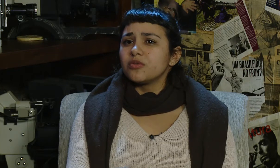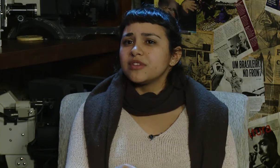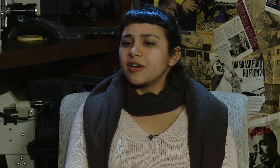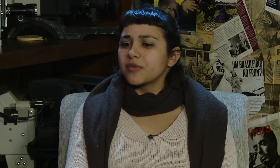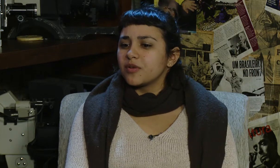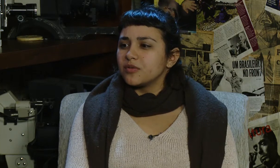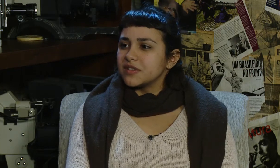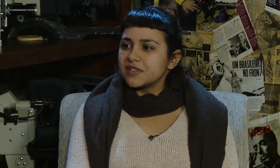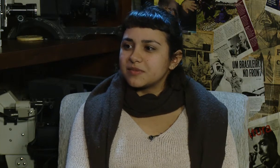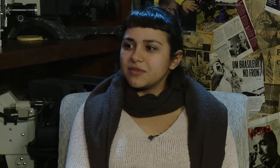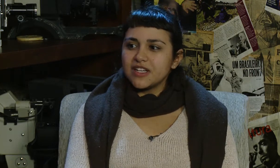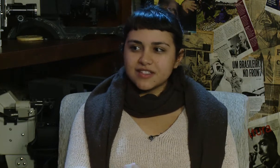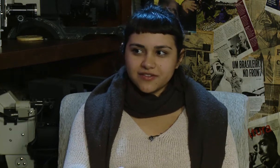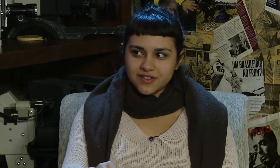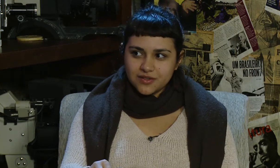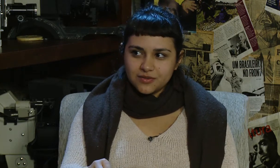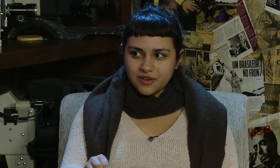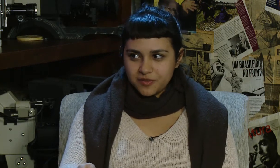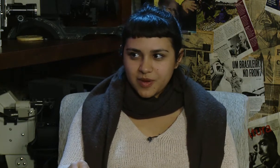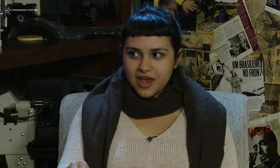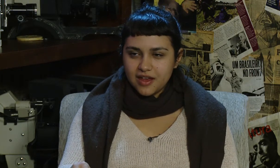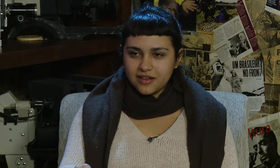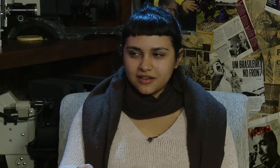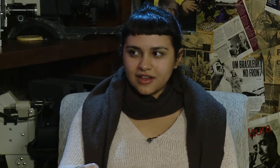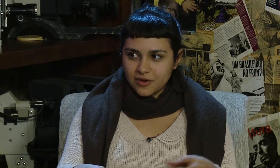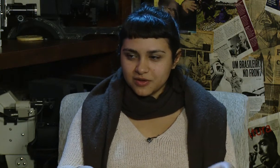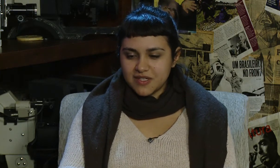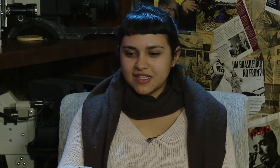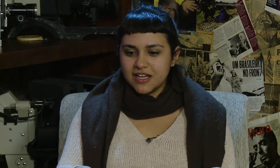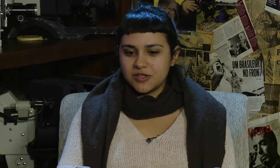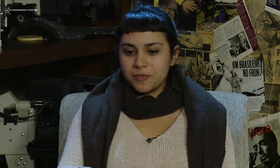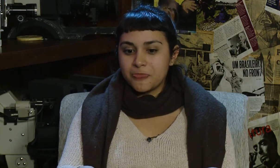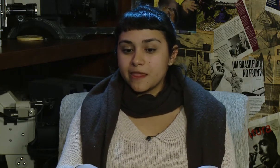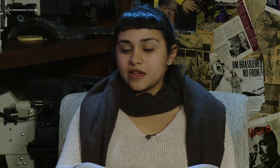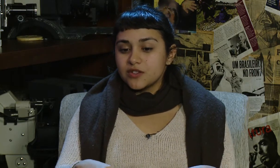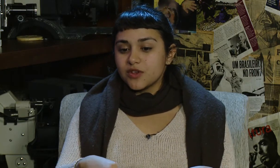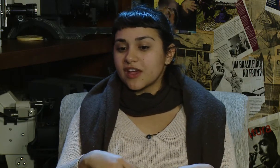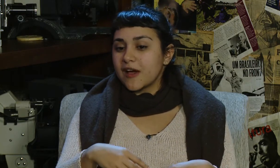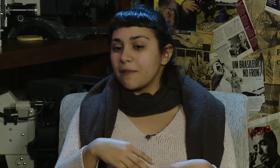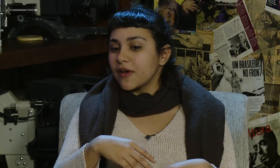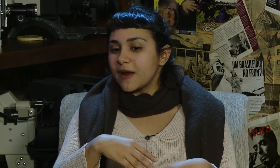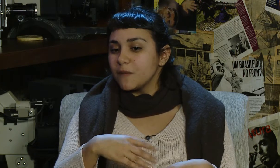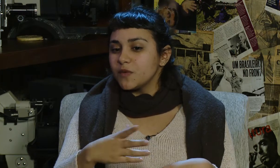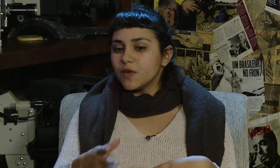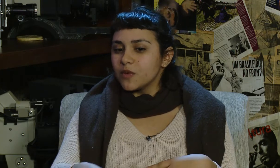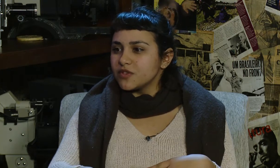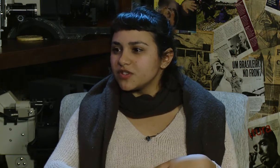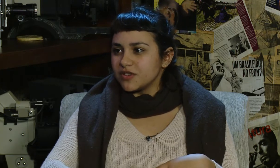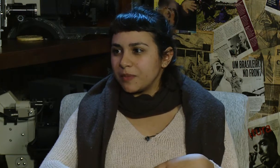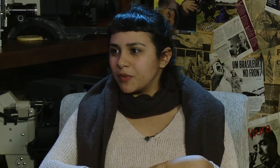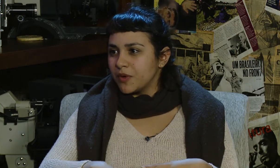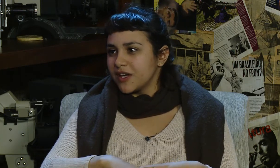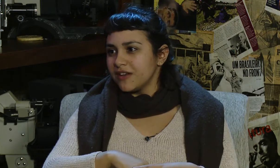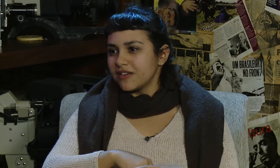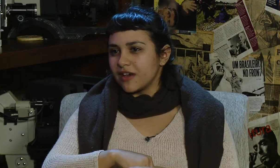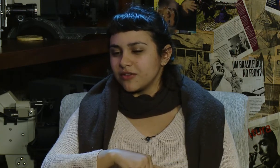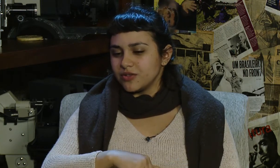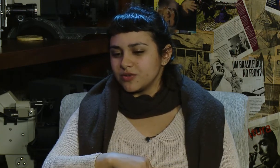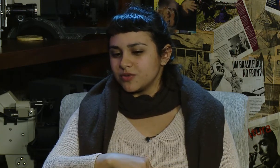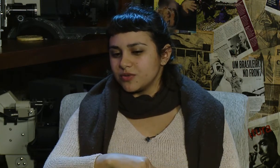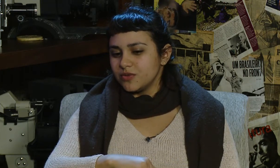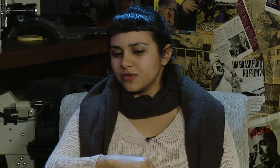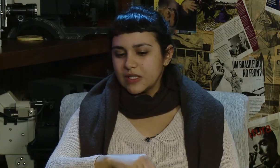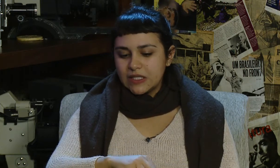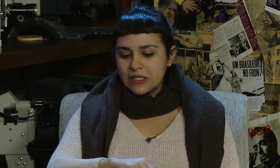morava na época com as meninas que faziam o FPR, que eram da minha cidade. Só que acabou que era muito longe da PUC, que é